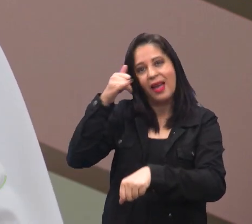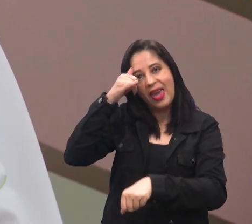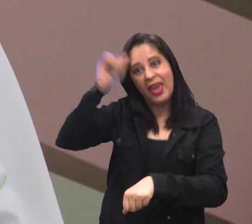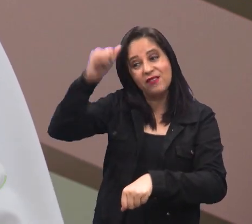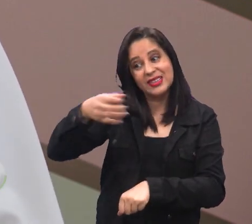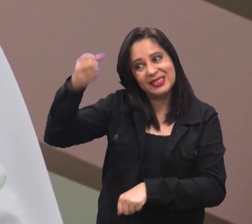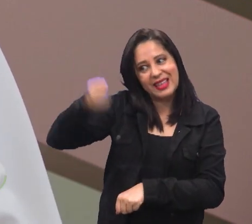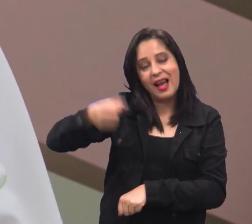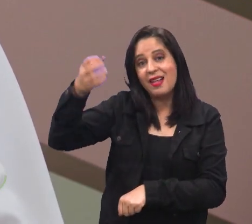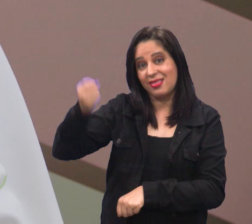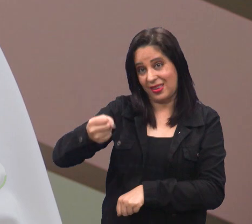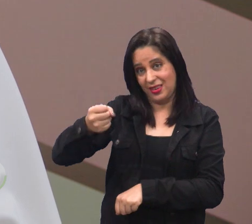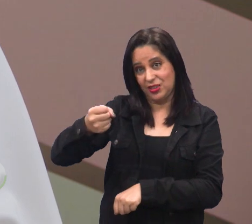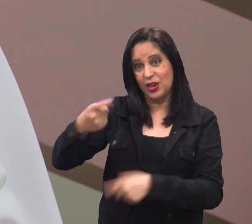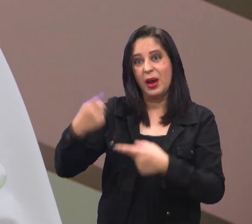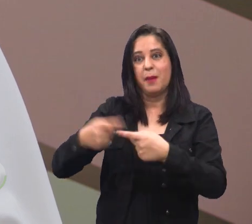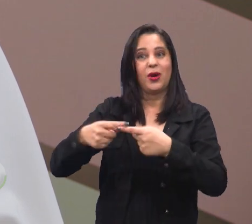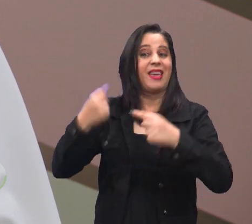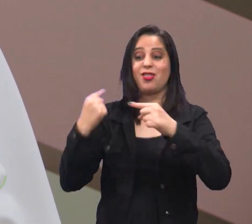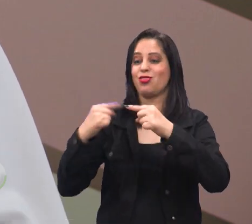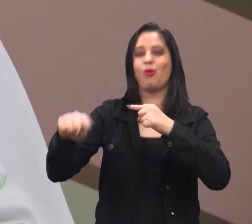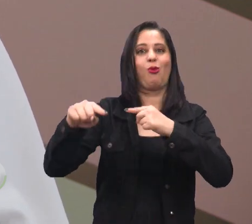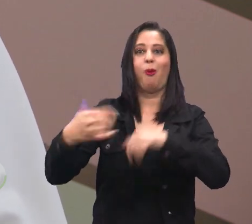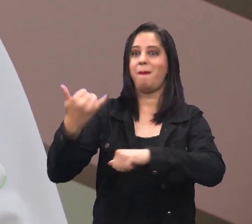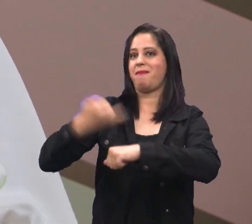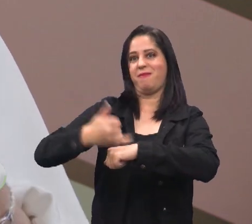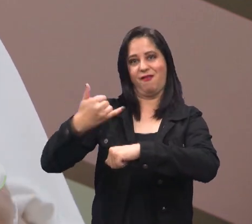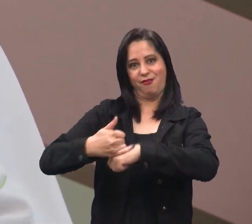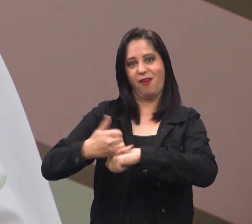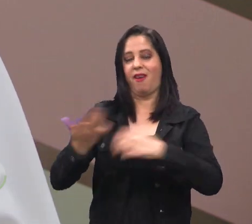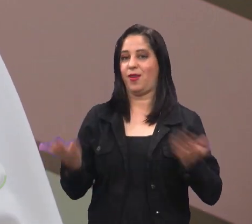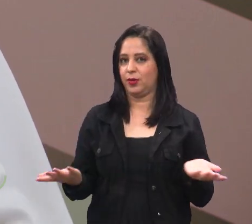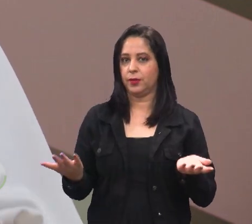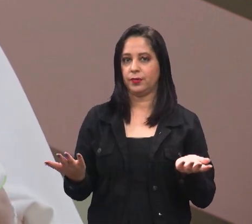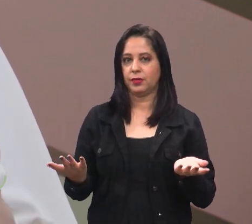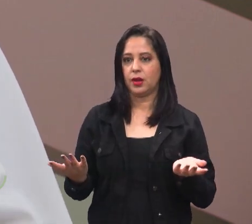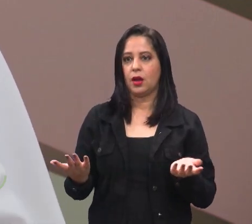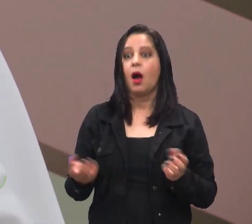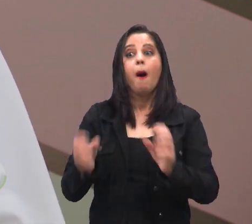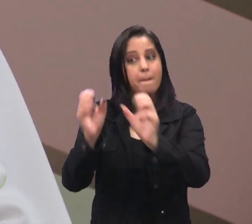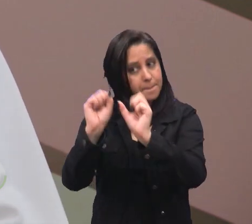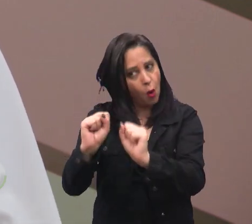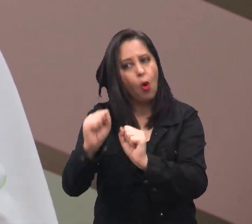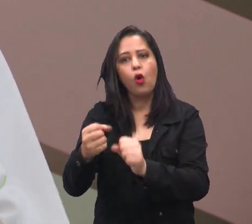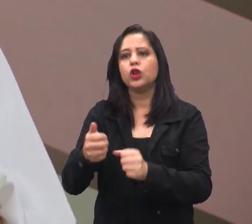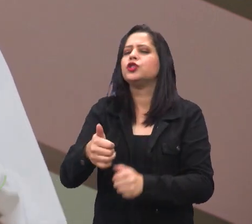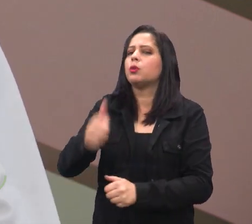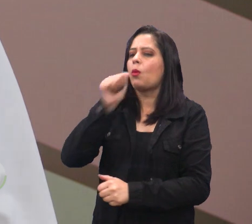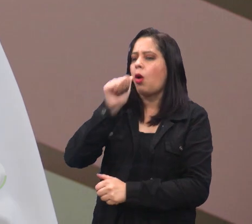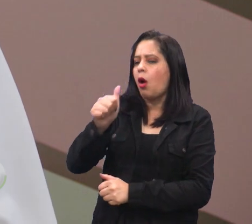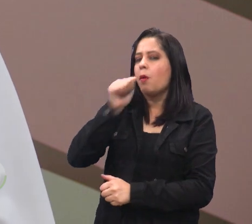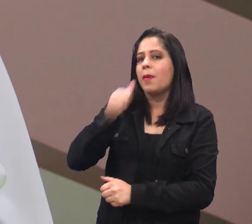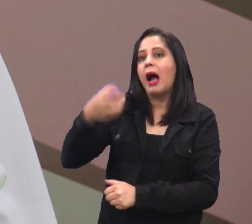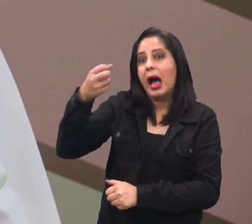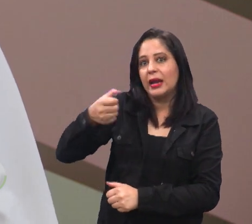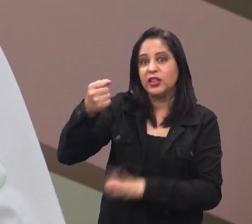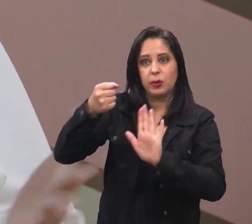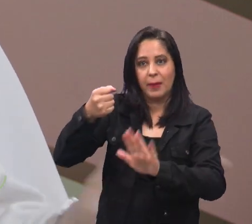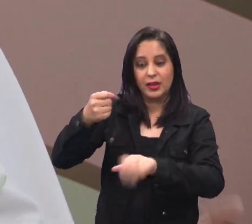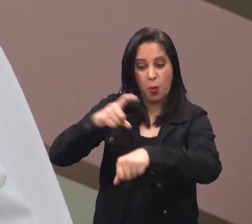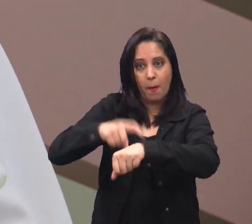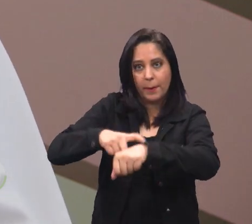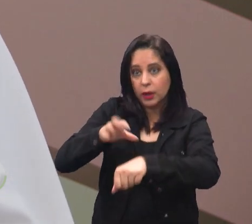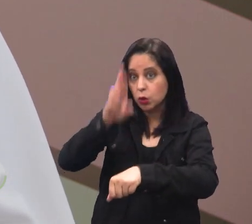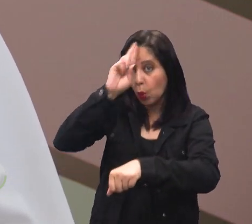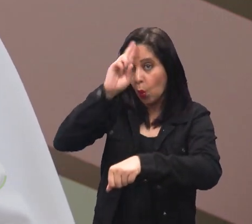ele compete com o ferro na absorção. Então, eu falo, não é que você não possa beber leite nem iogurte, mas não faz isso na hora do almoço. Você